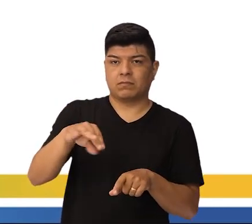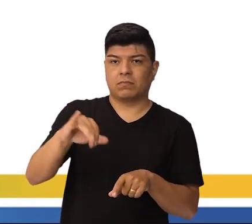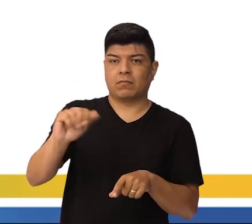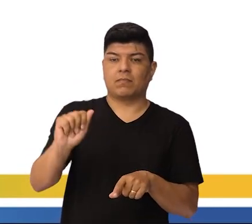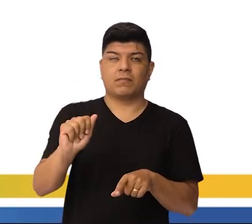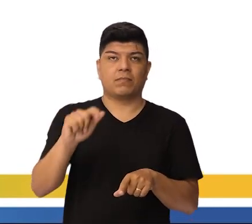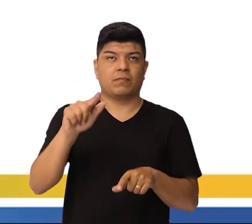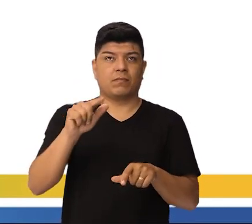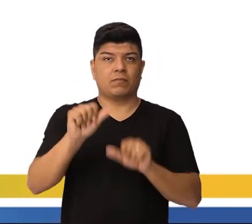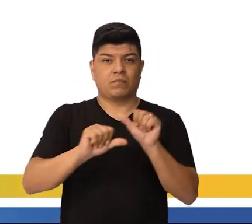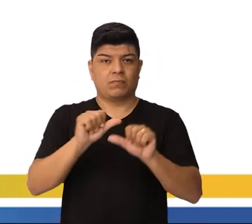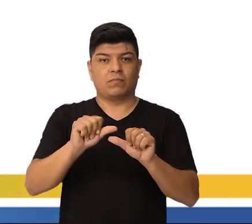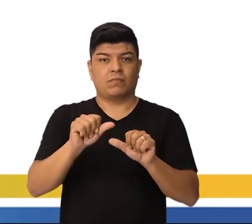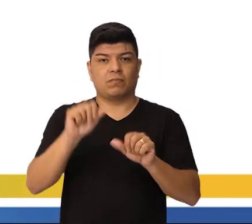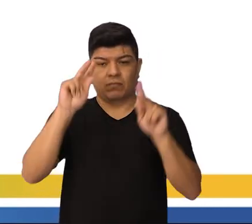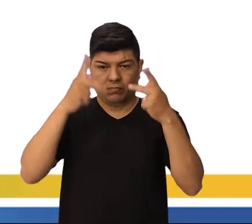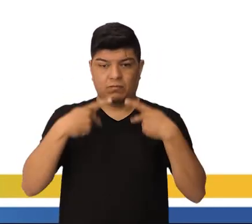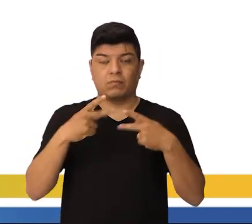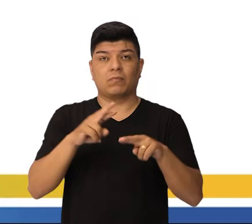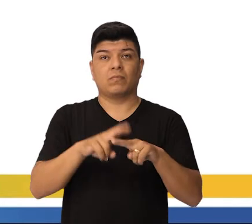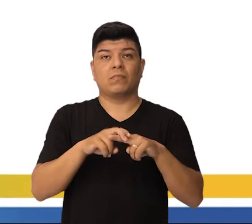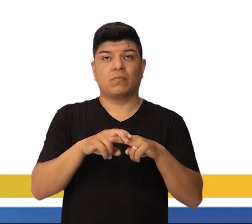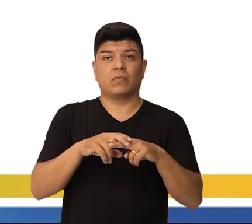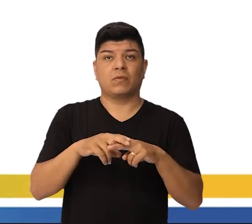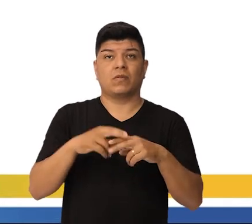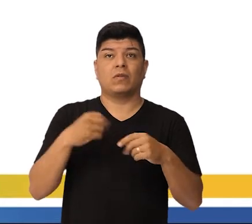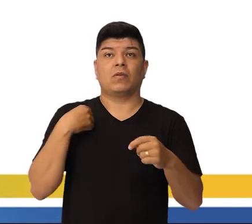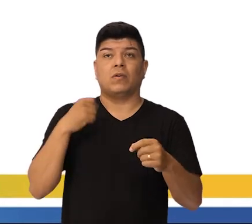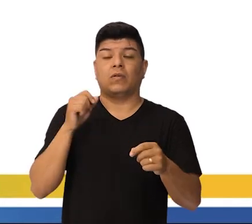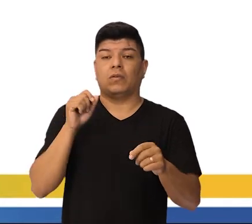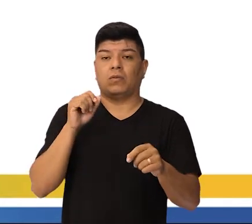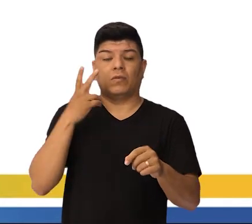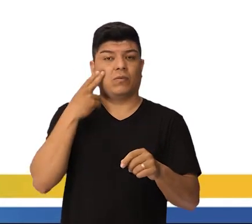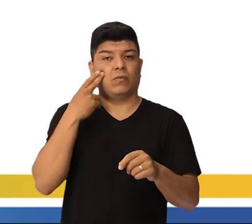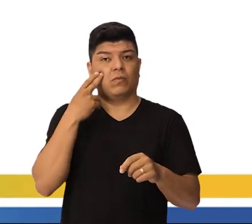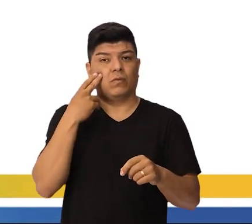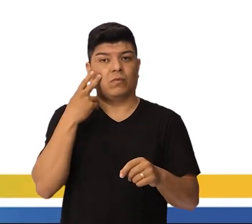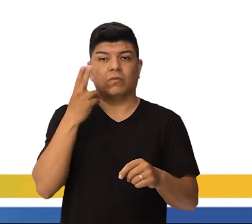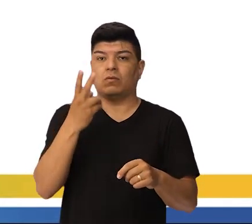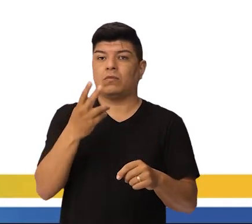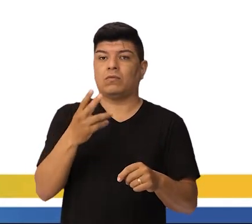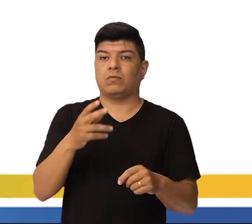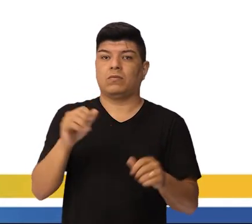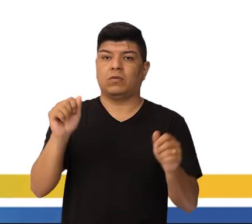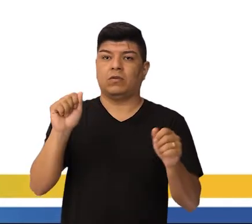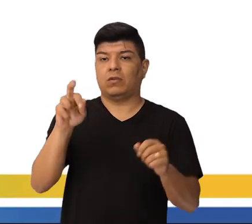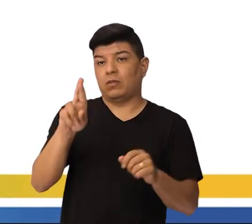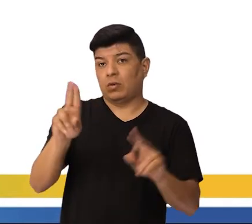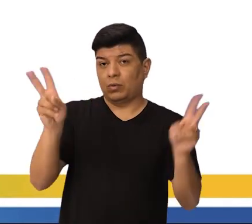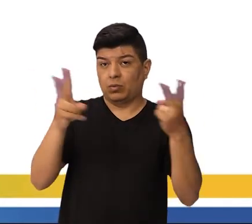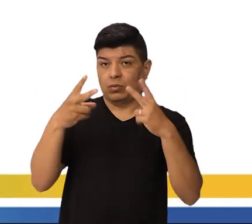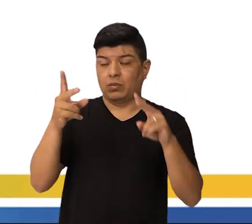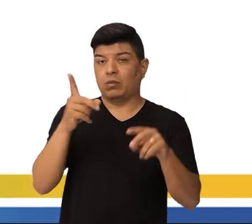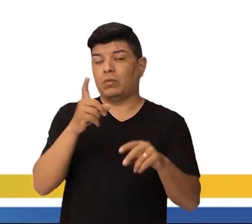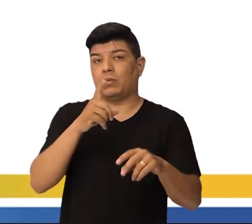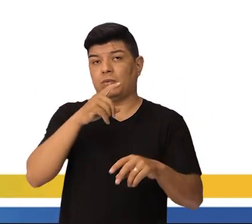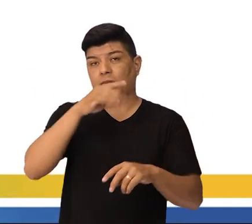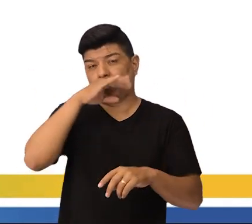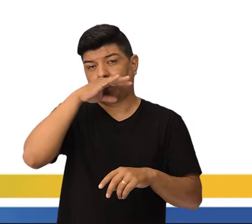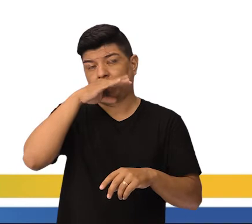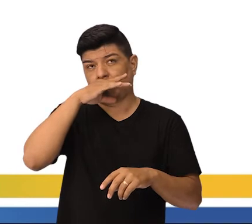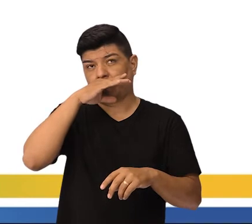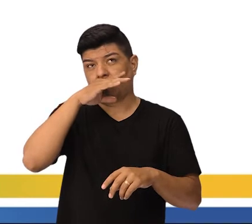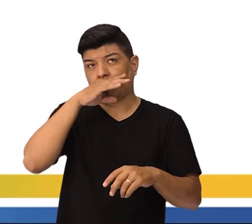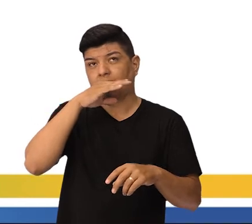que no primeiro quadro fala do fluxo normal. Então tem o ar quente, que ele vai fluindo em direção das camadas